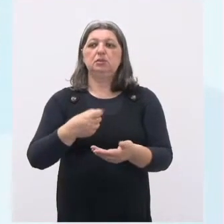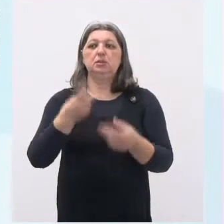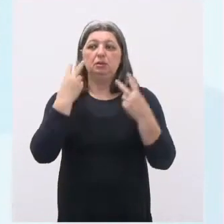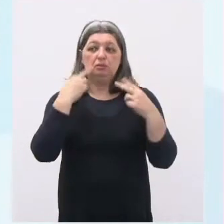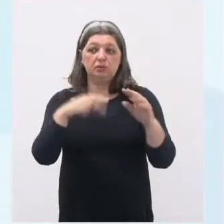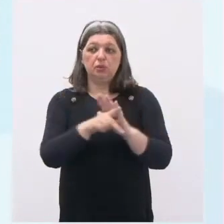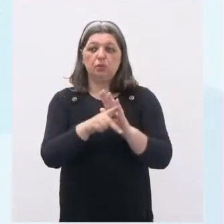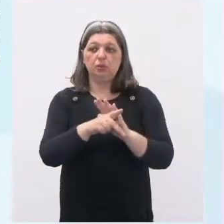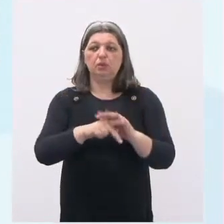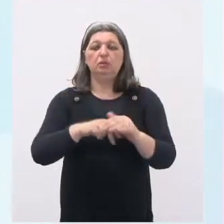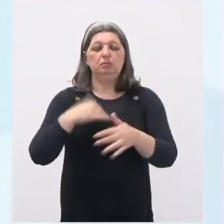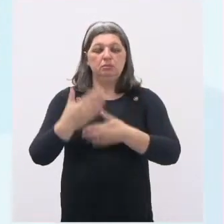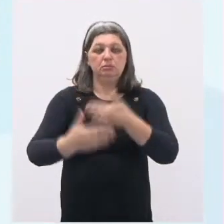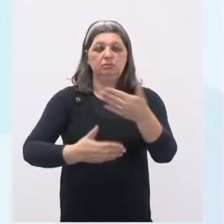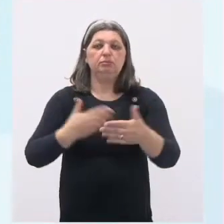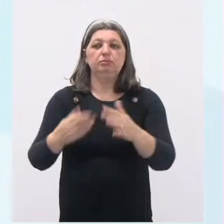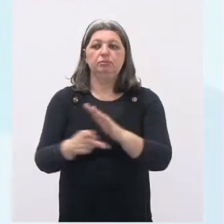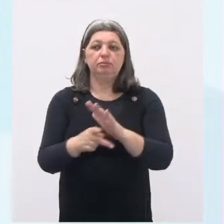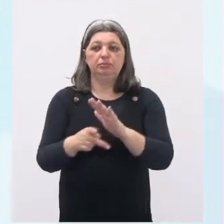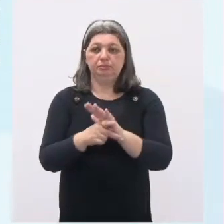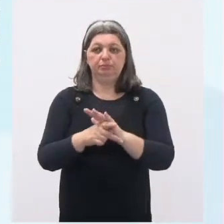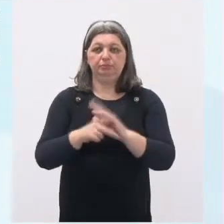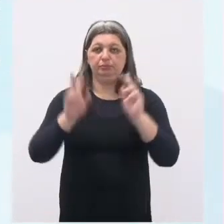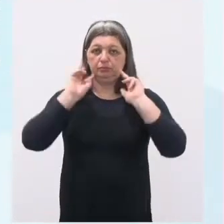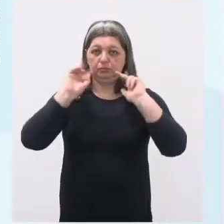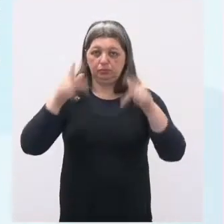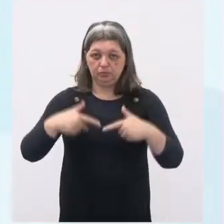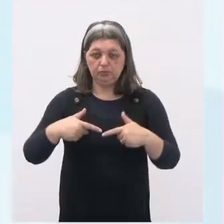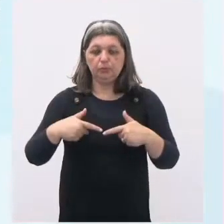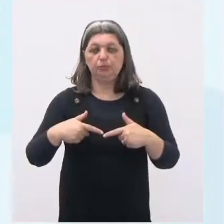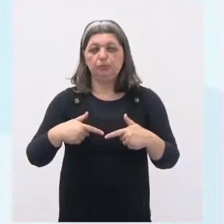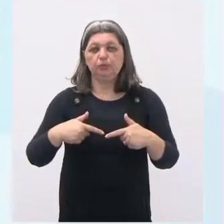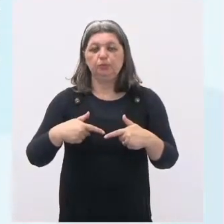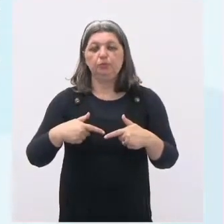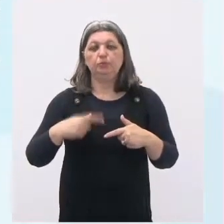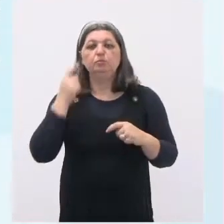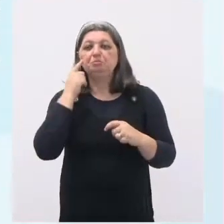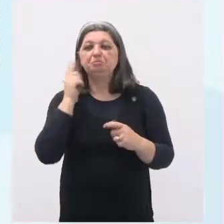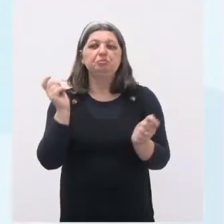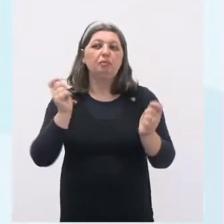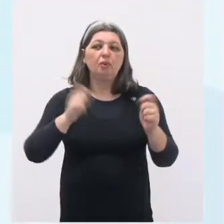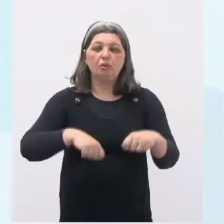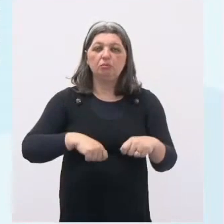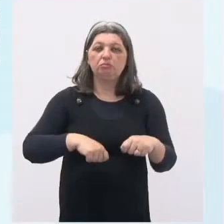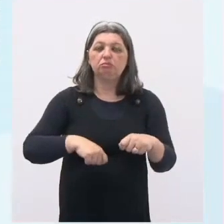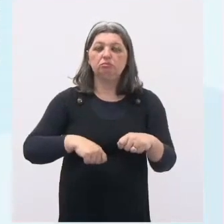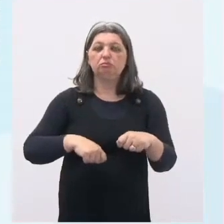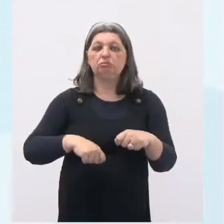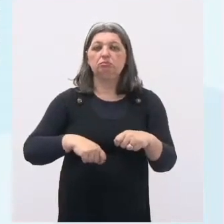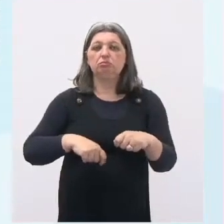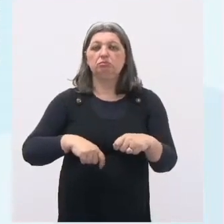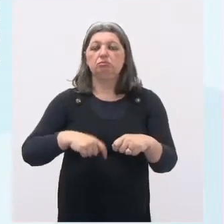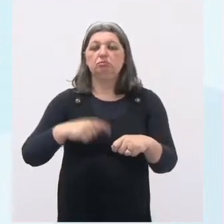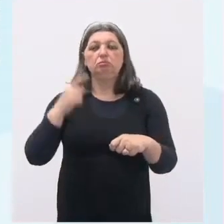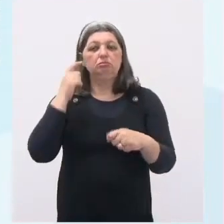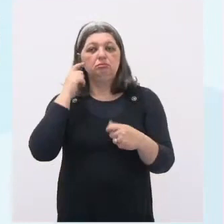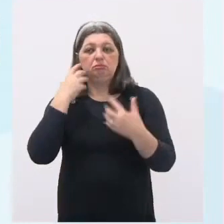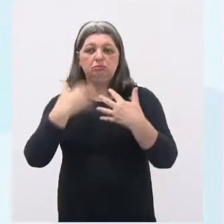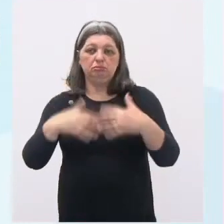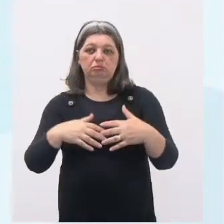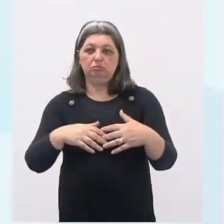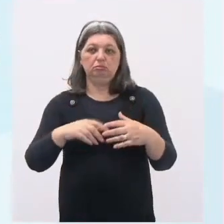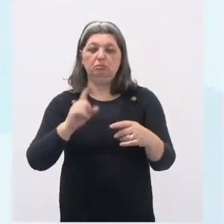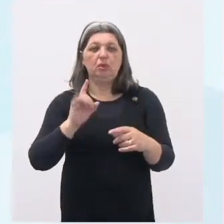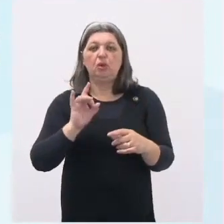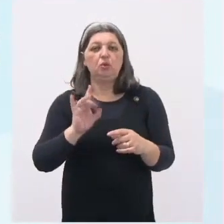humano global. Pensando que, né, compreendendo aí a complexidade e não a linearidade, né?